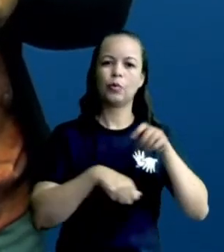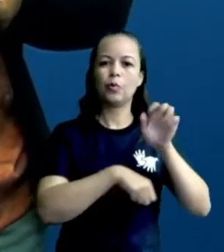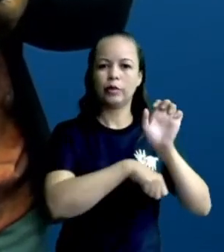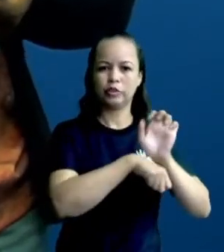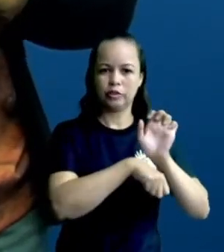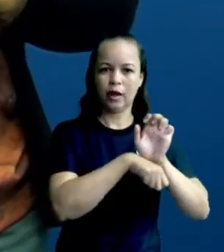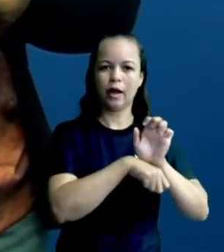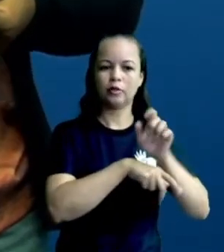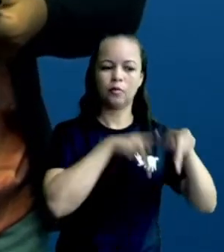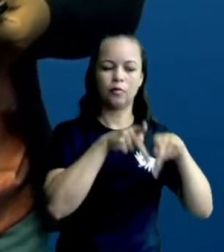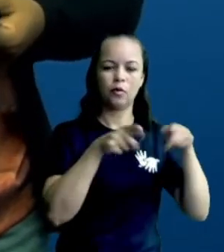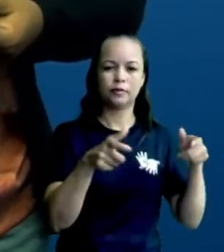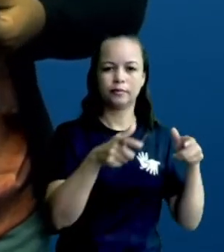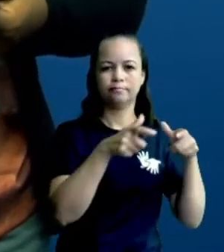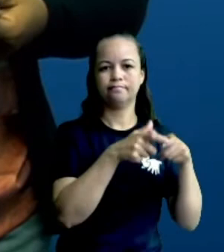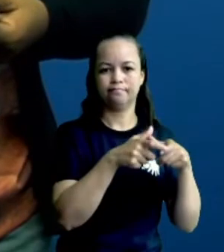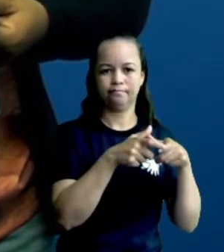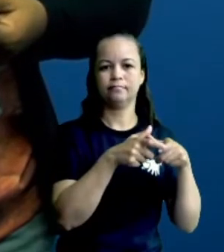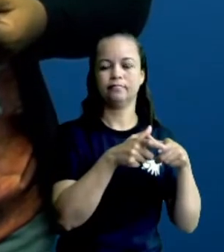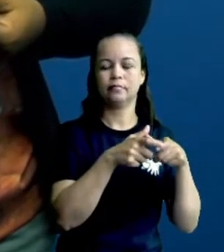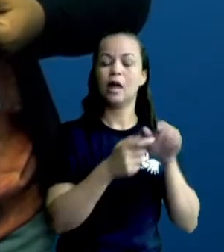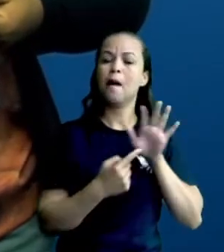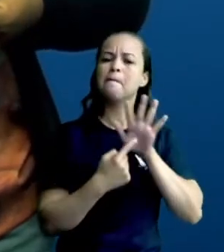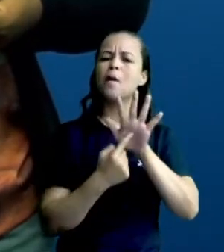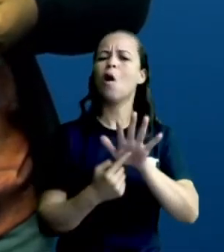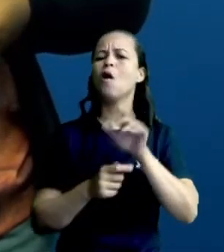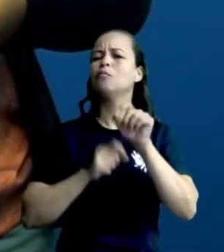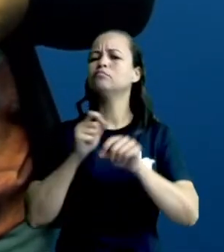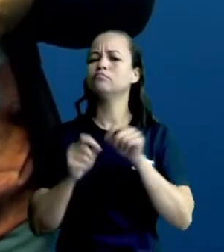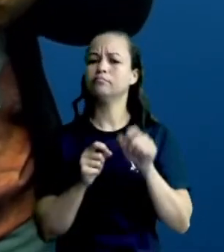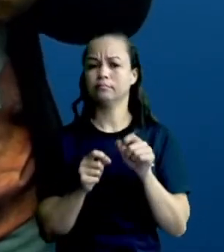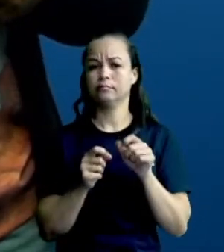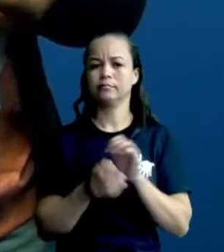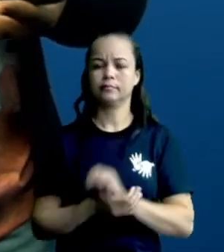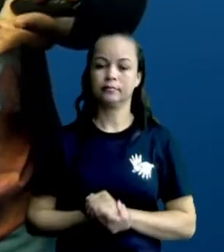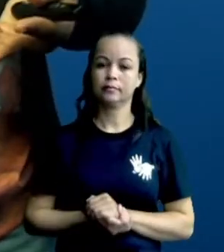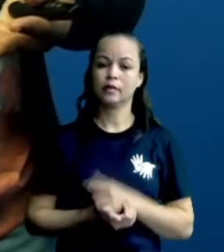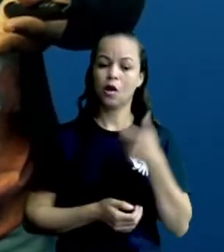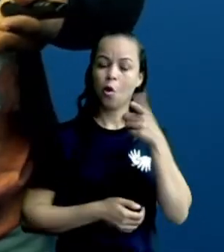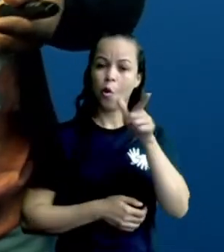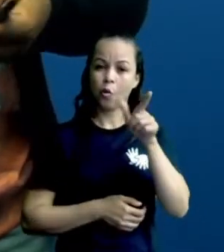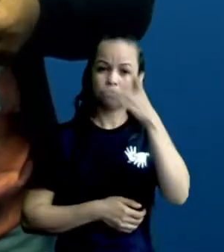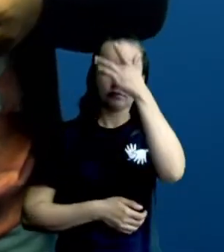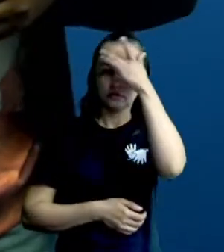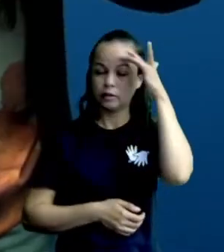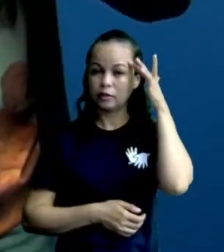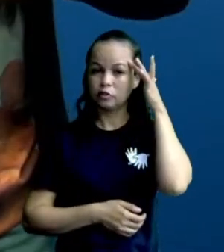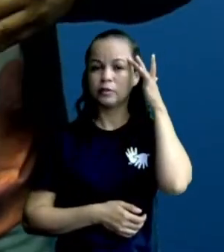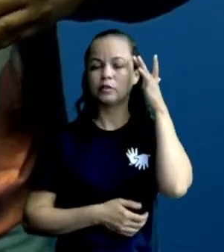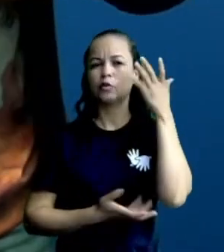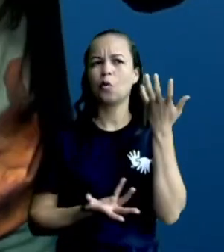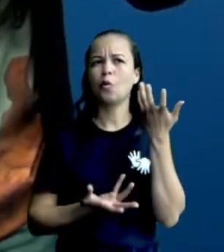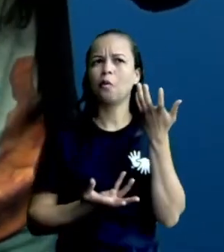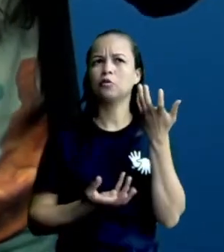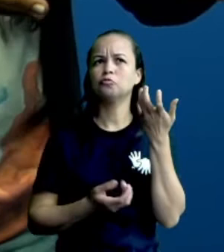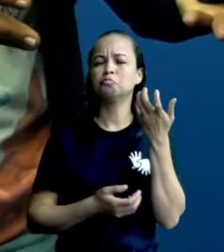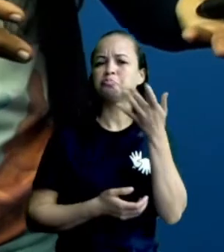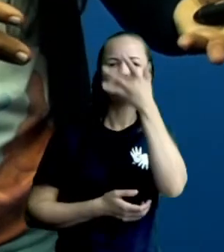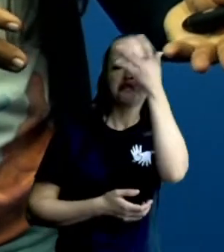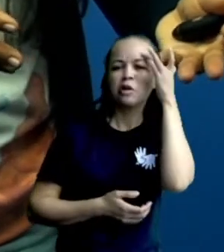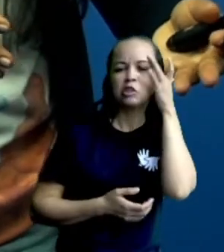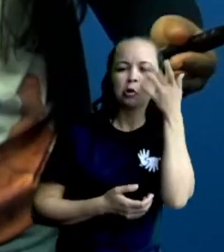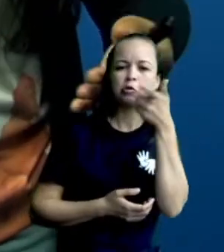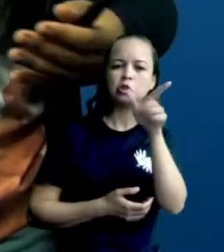tá certo? Isso mostra o quê? Que outras pessoas de